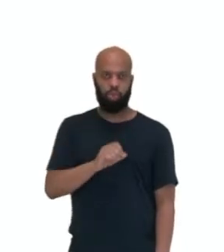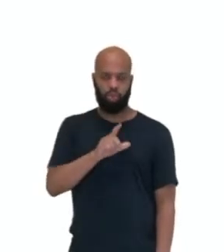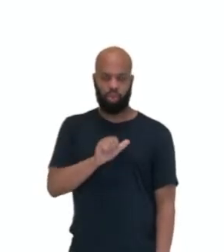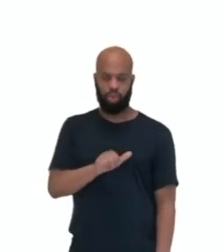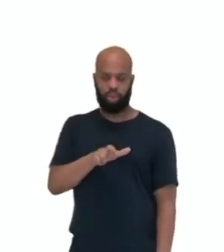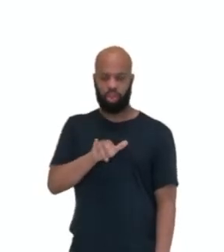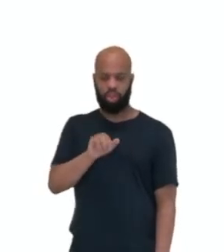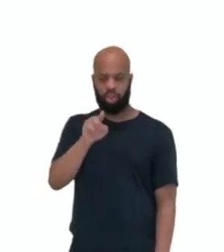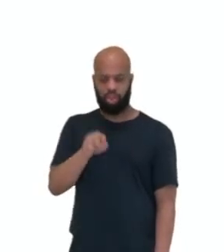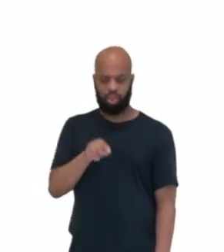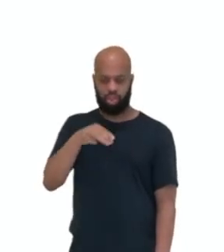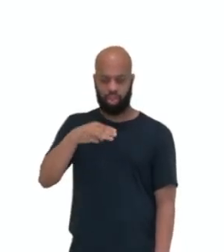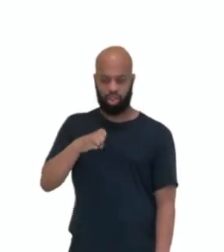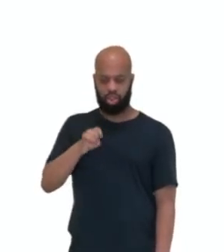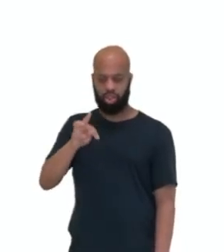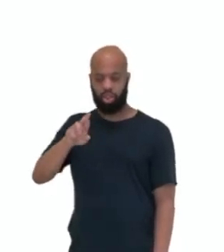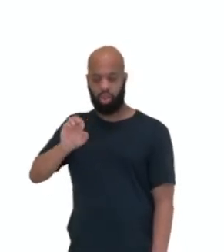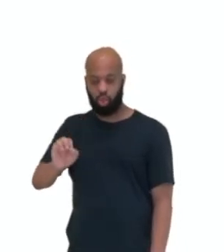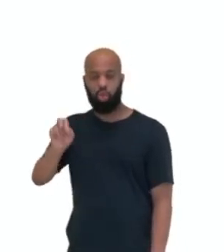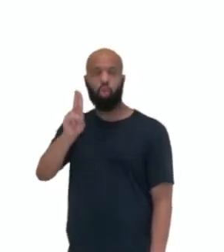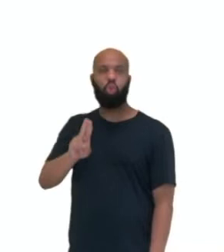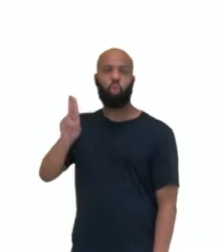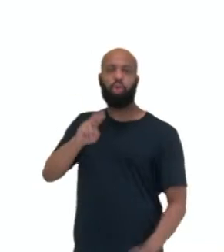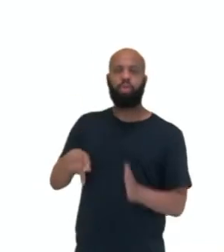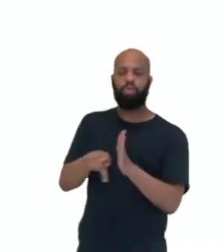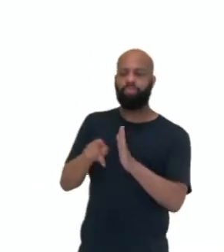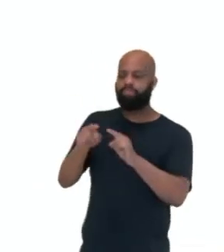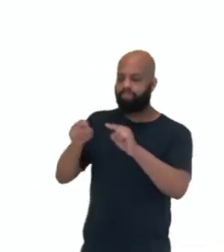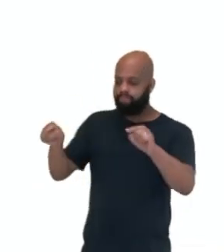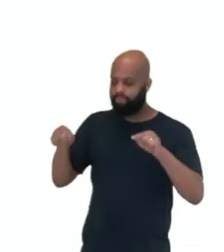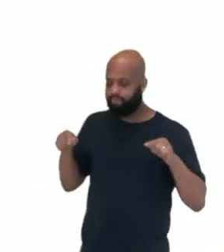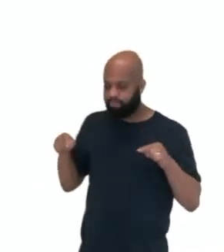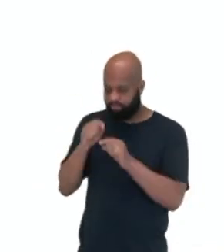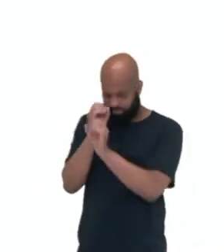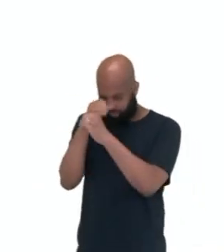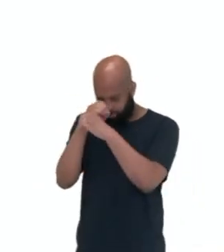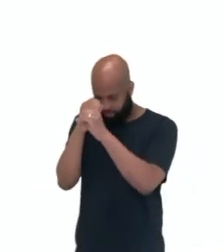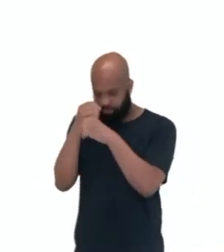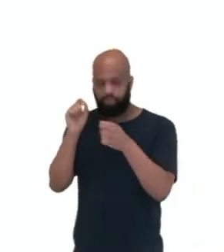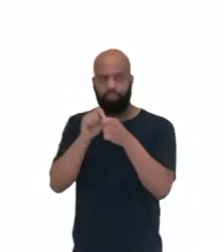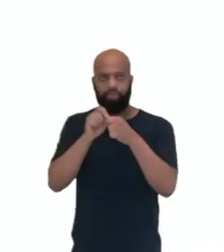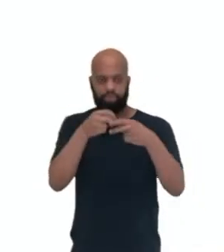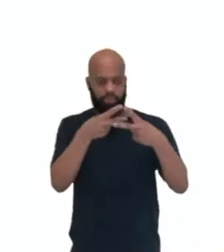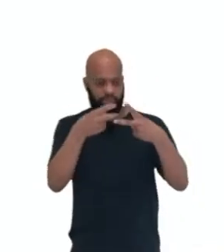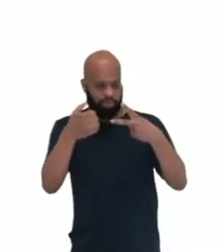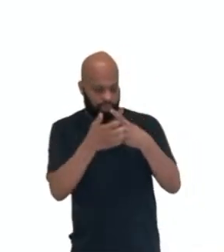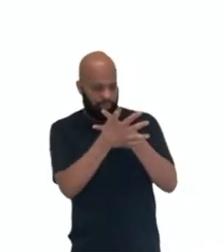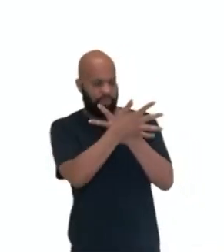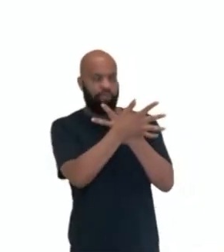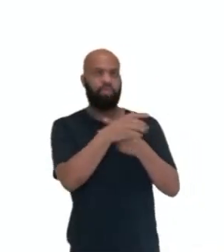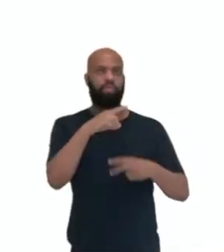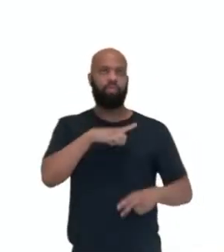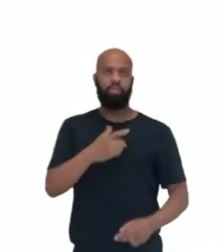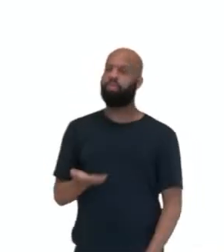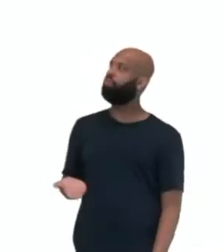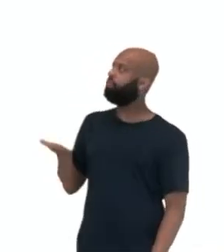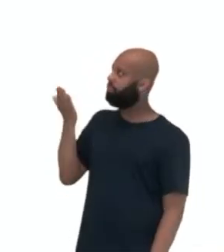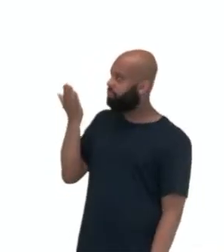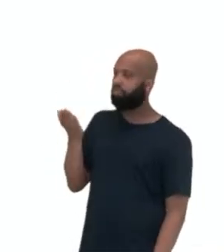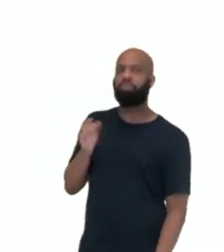de rotação ótica de luz polarizada passando por um material, e neste caso de estudo,